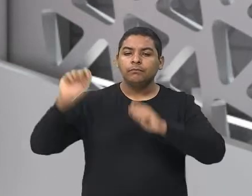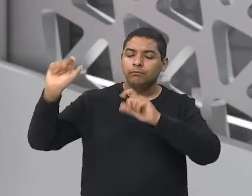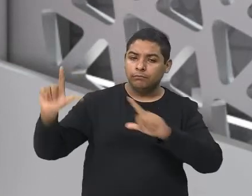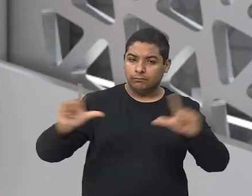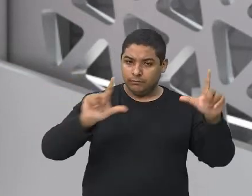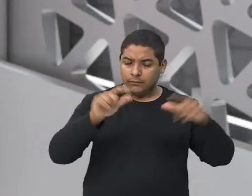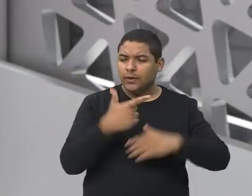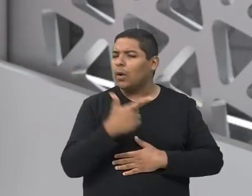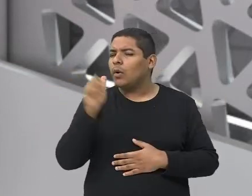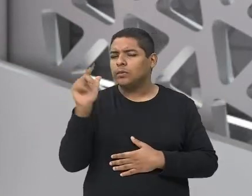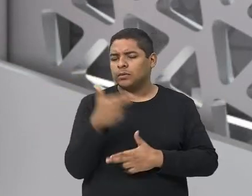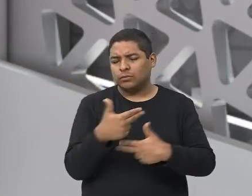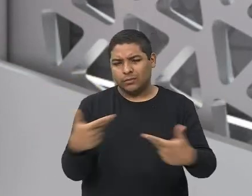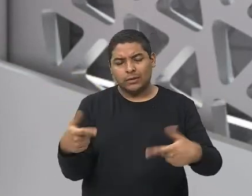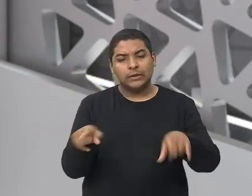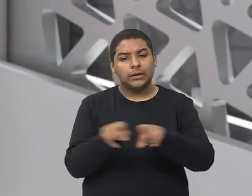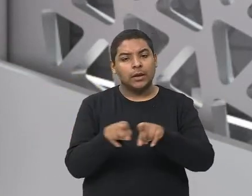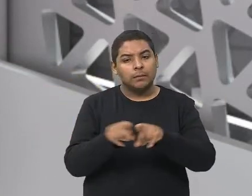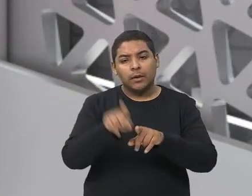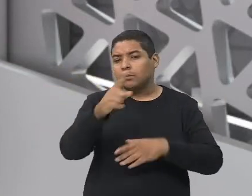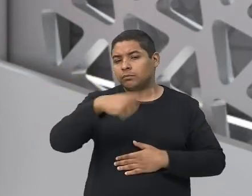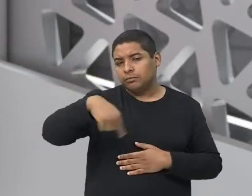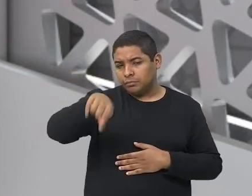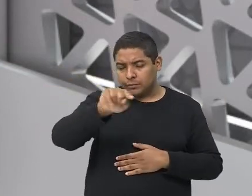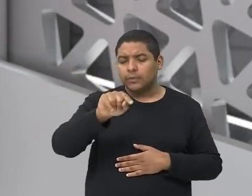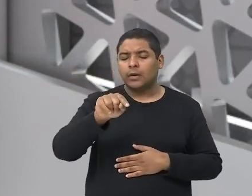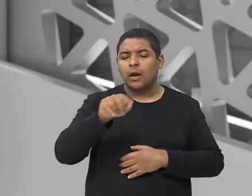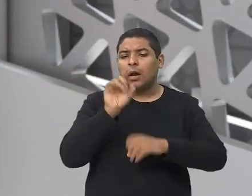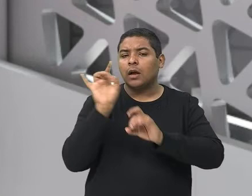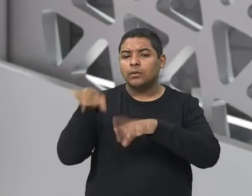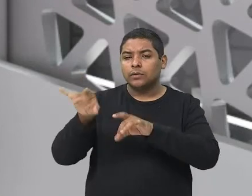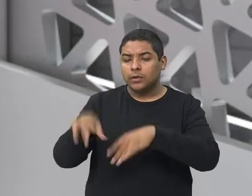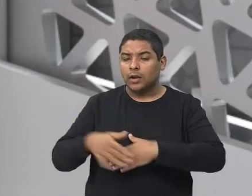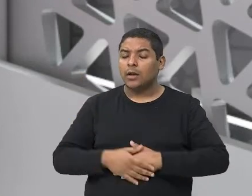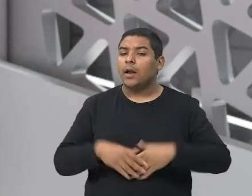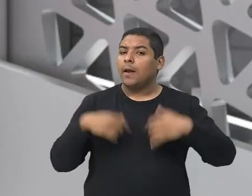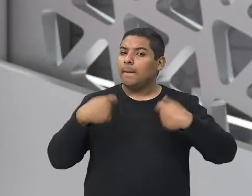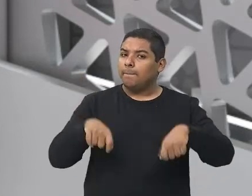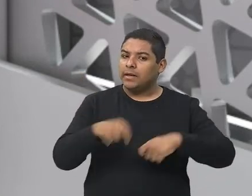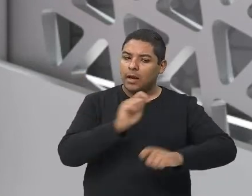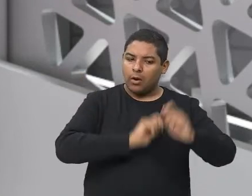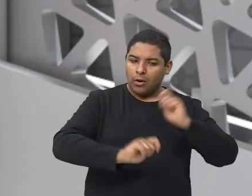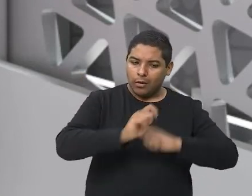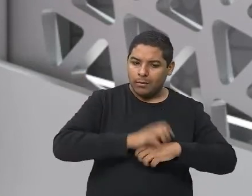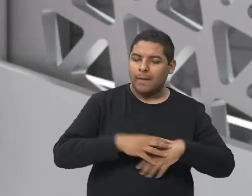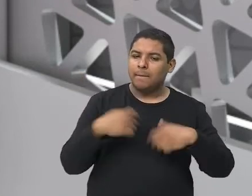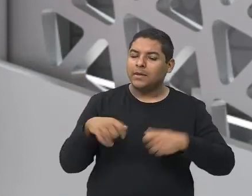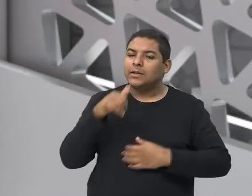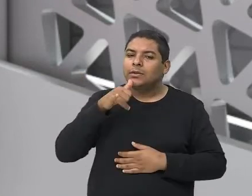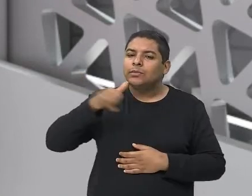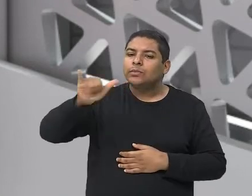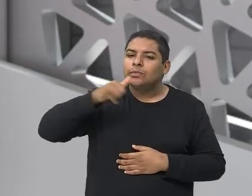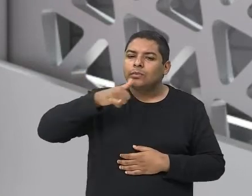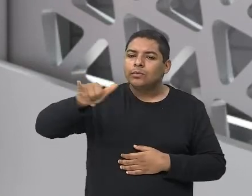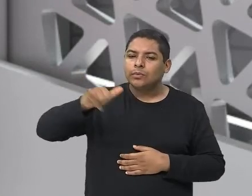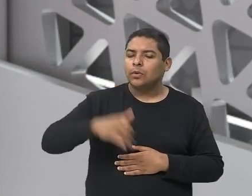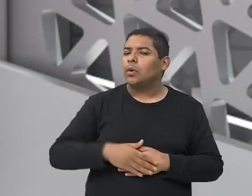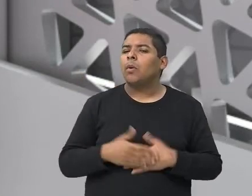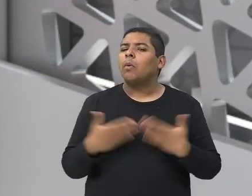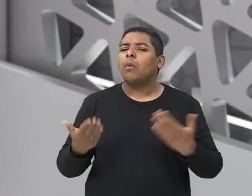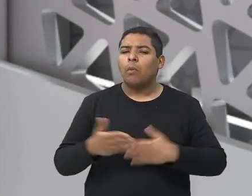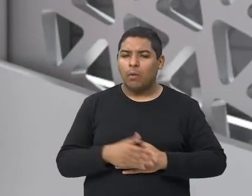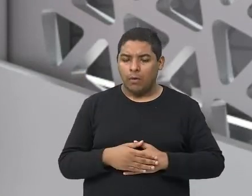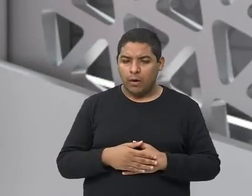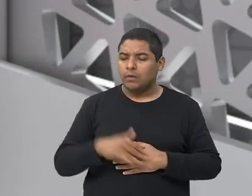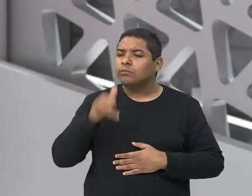Austrália, porque todas essas atividades econômicas a gente precisa de energia elétrica, né? Então a gente vai verificar também as fontes de energias que